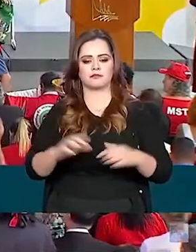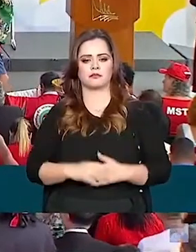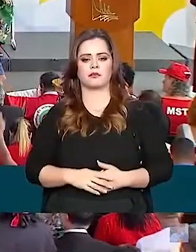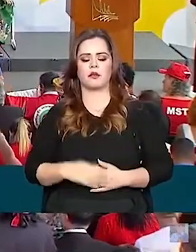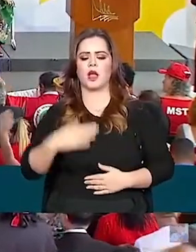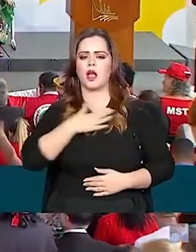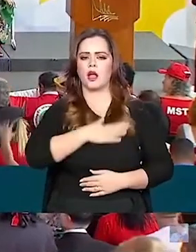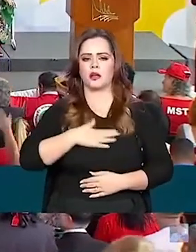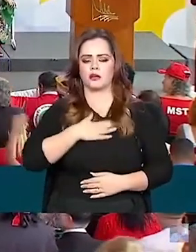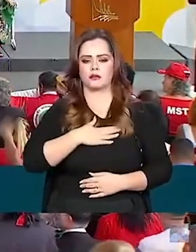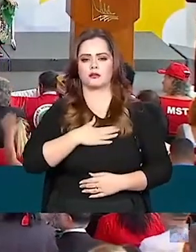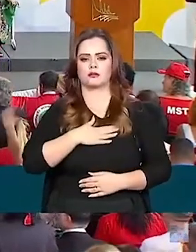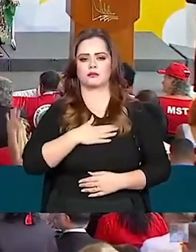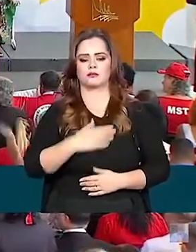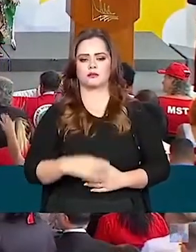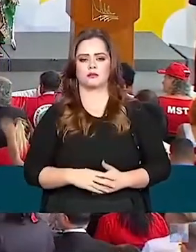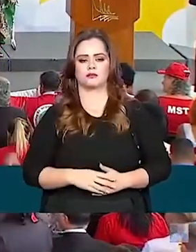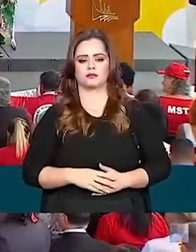Queridas,